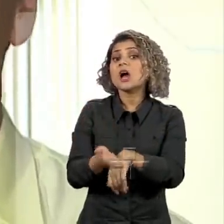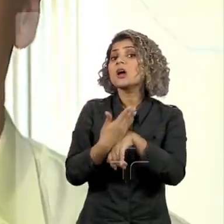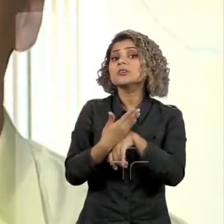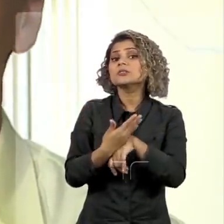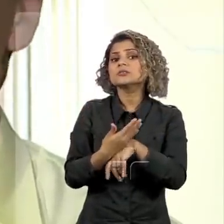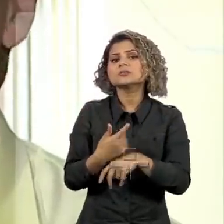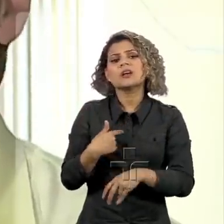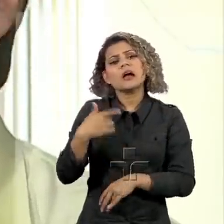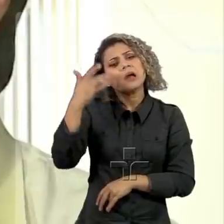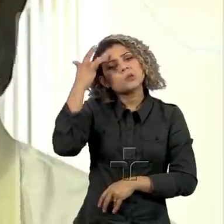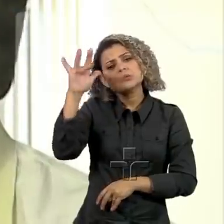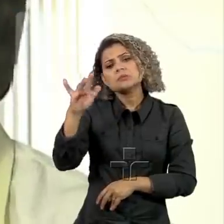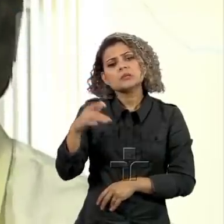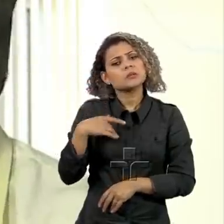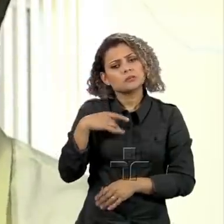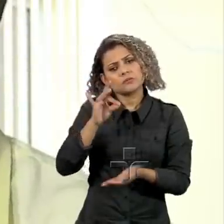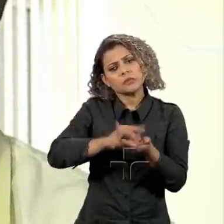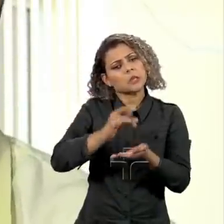da... Não sei.